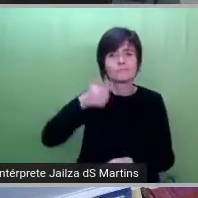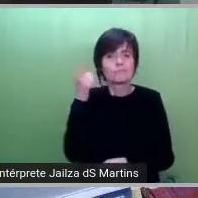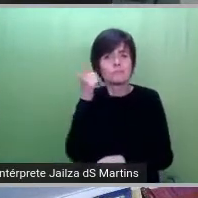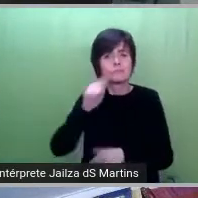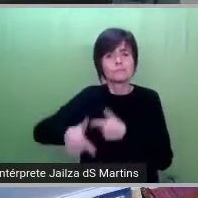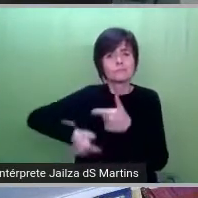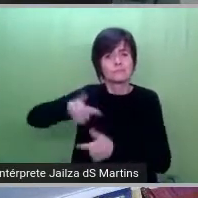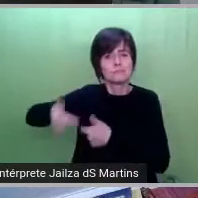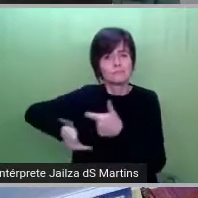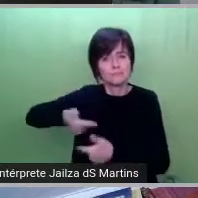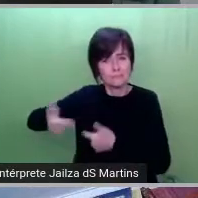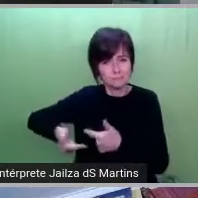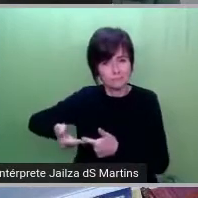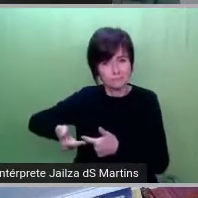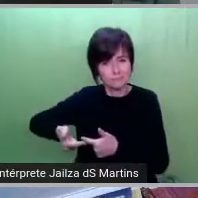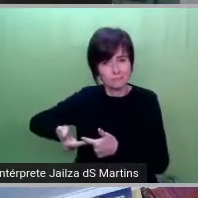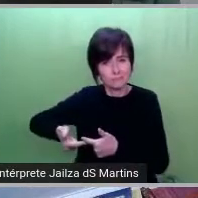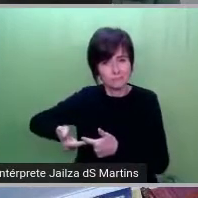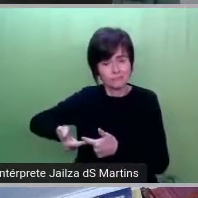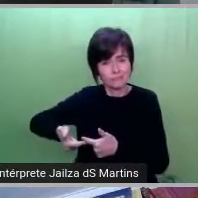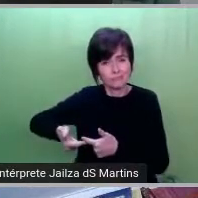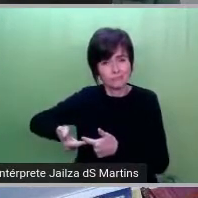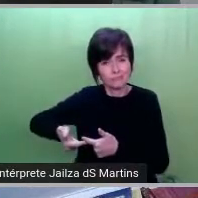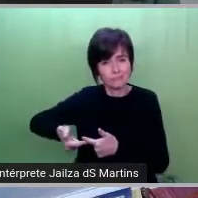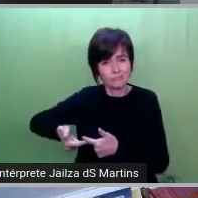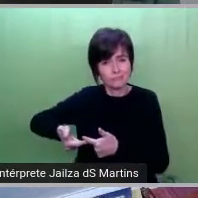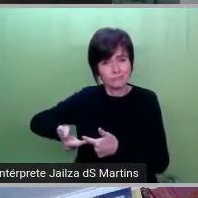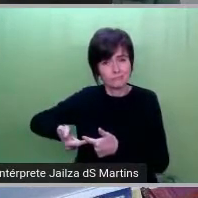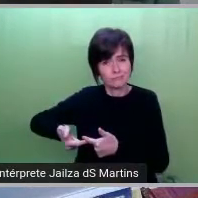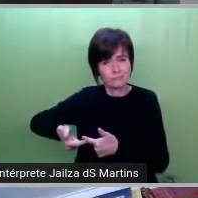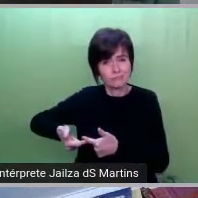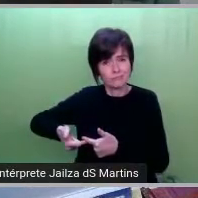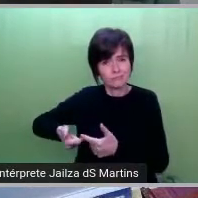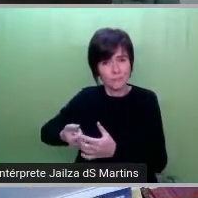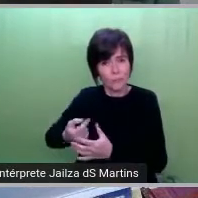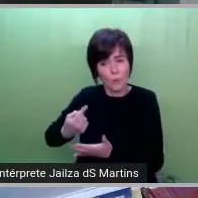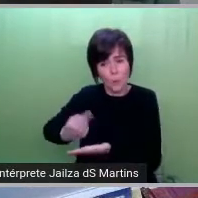e essa carteira e as operações compromissadas,